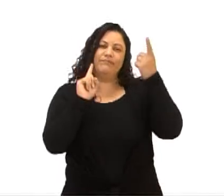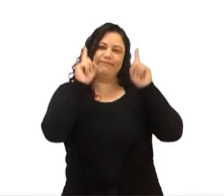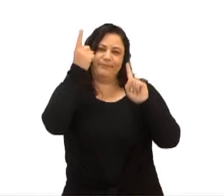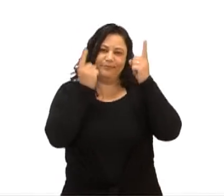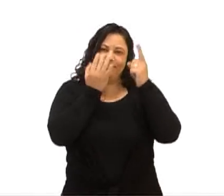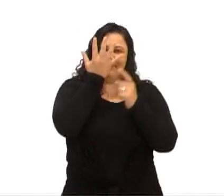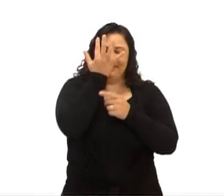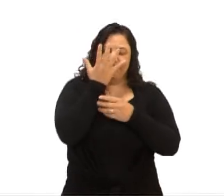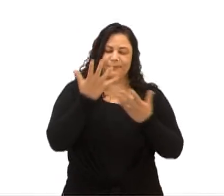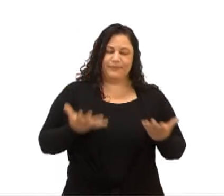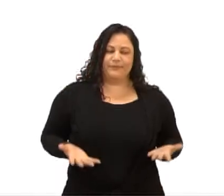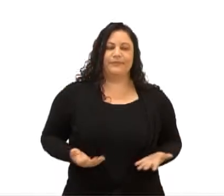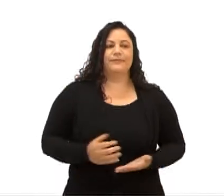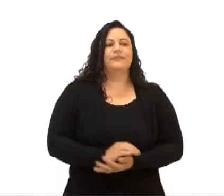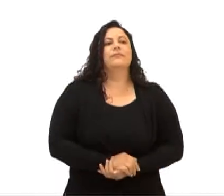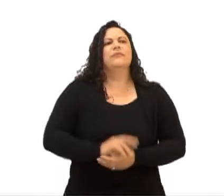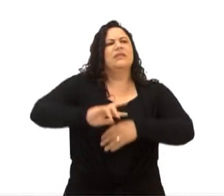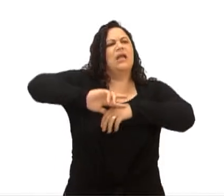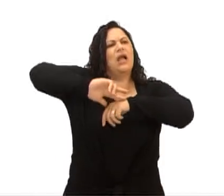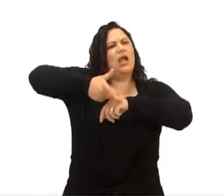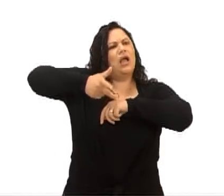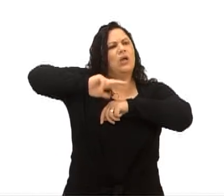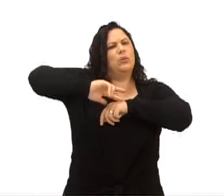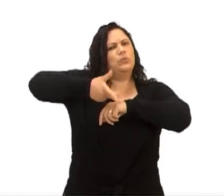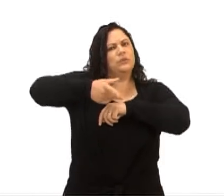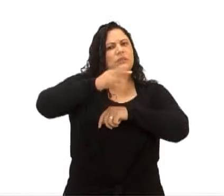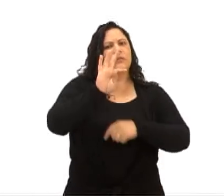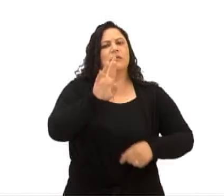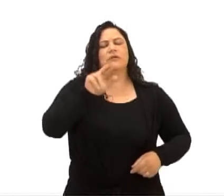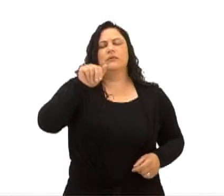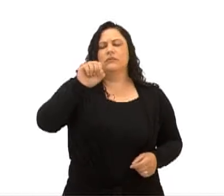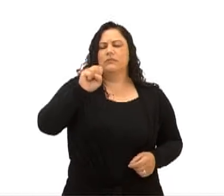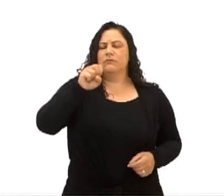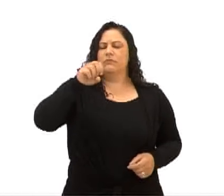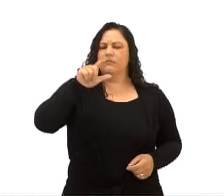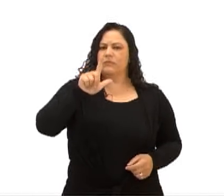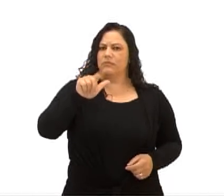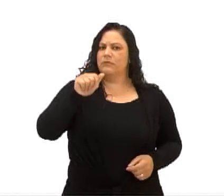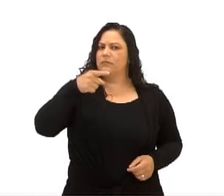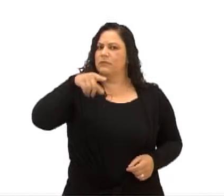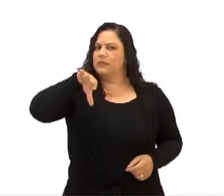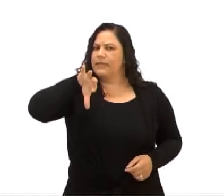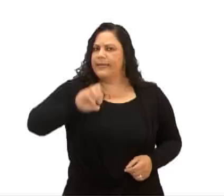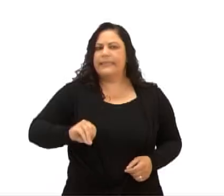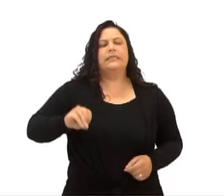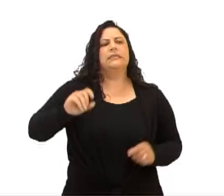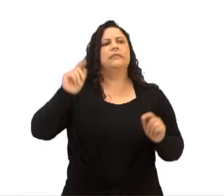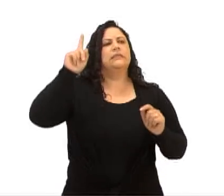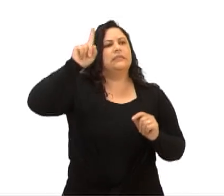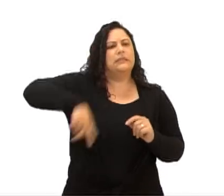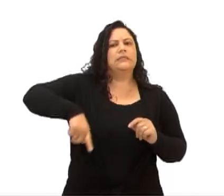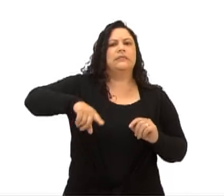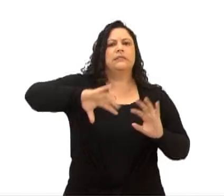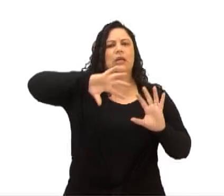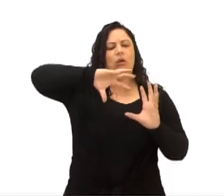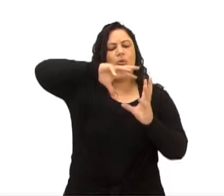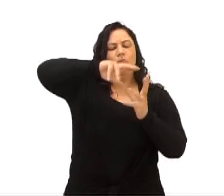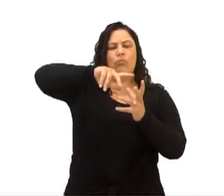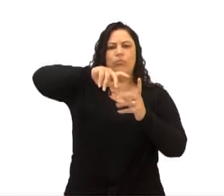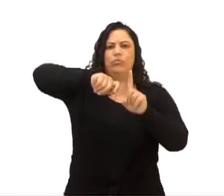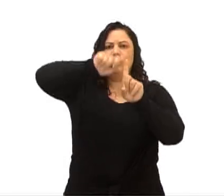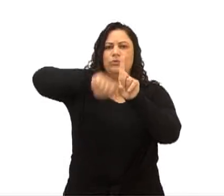Consequências do movimento de translação. A consequência principal do movimento de translação são as estações do ano,